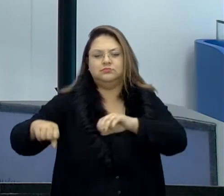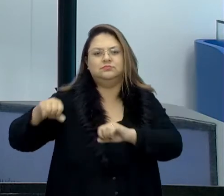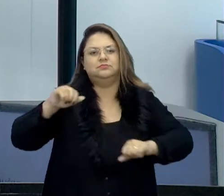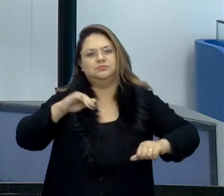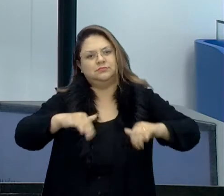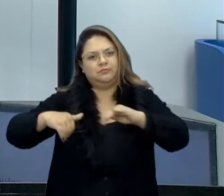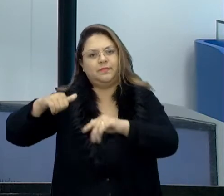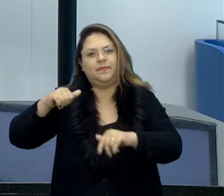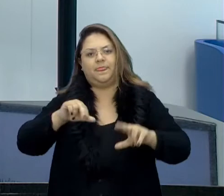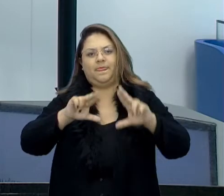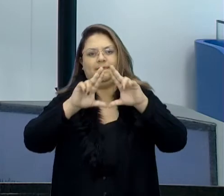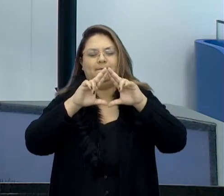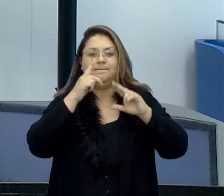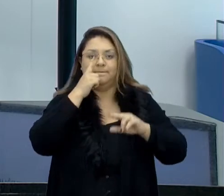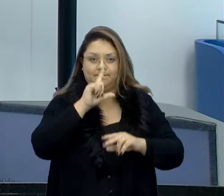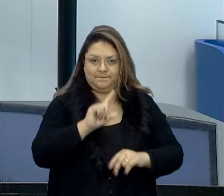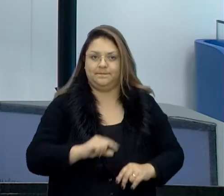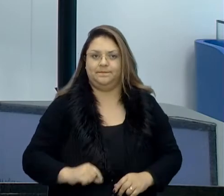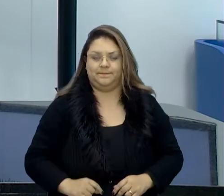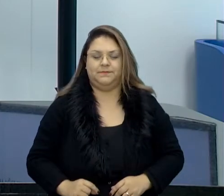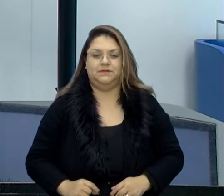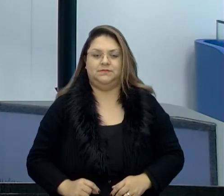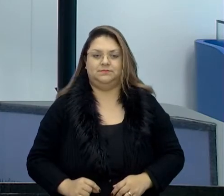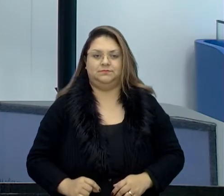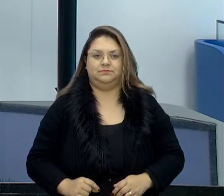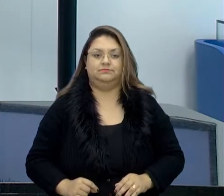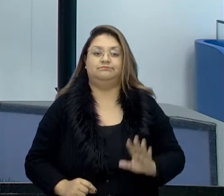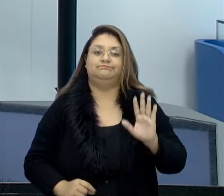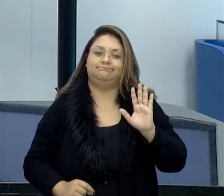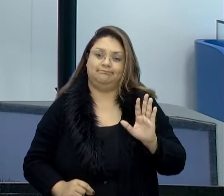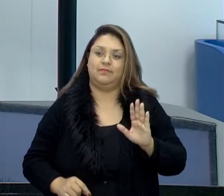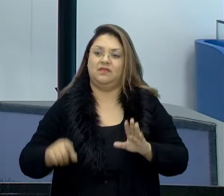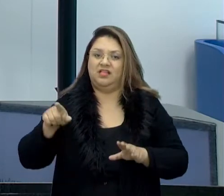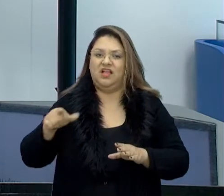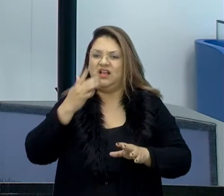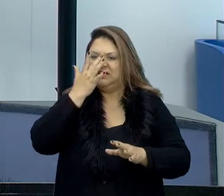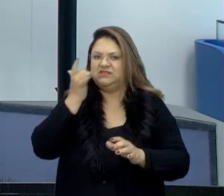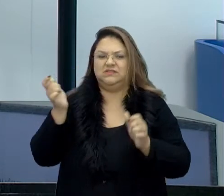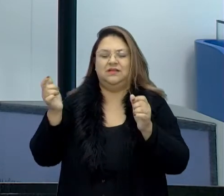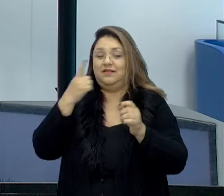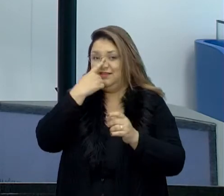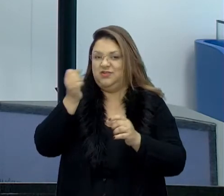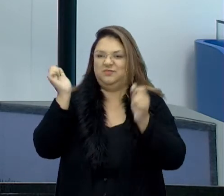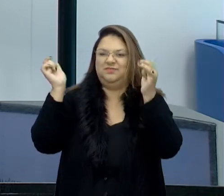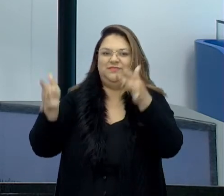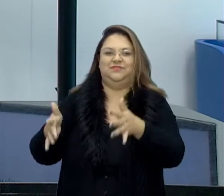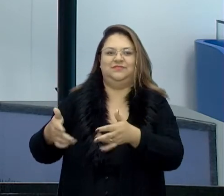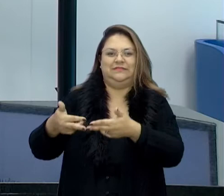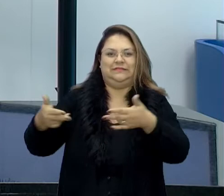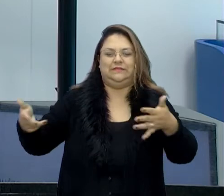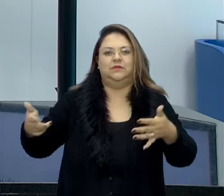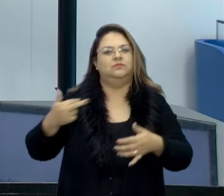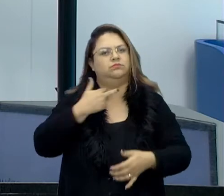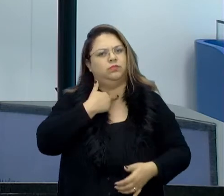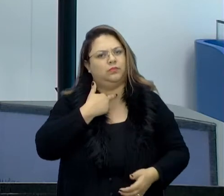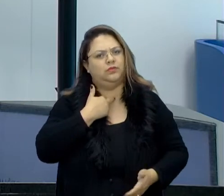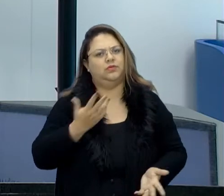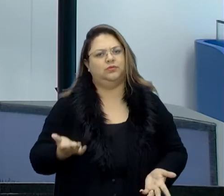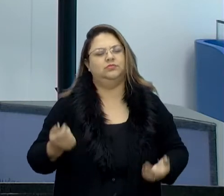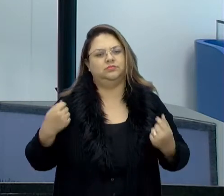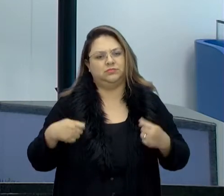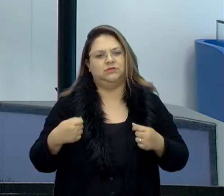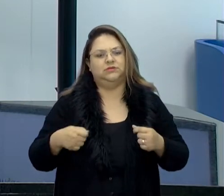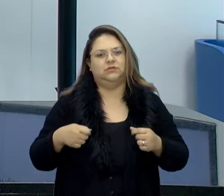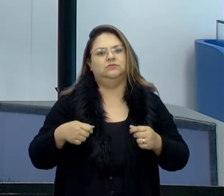a reciclagem, tá? Mas não é nessa condição aí que eles devem trabalhar. Lembrando, né, que existe a